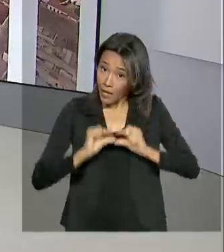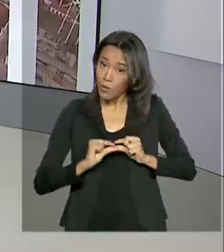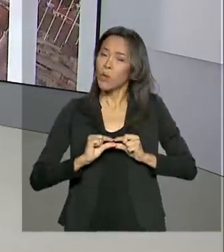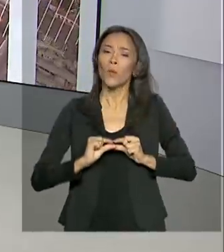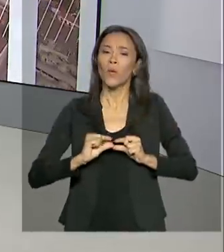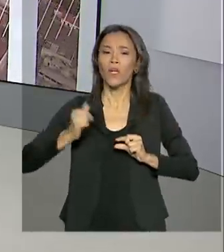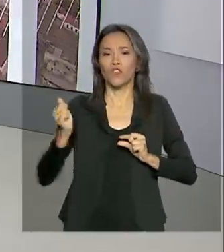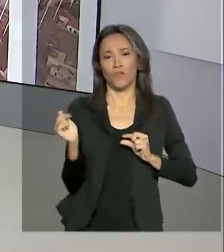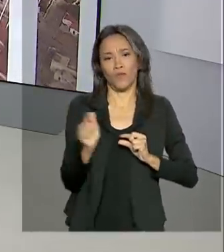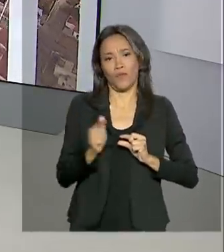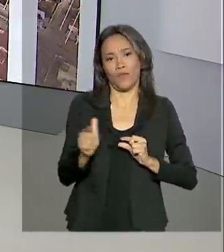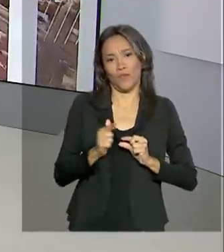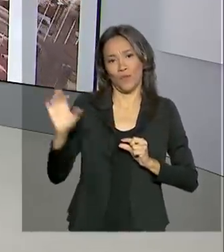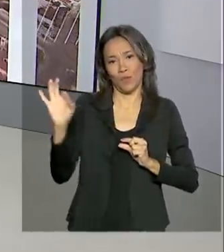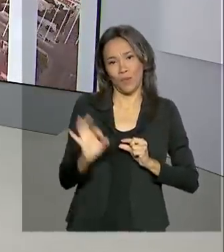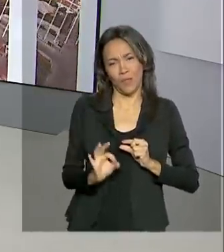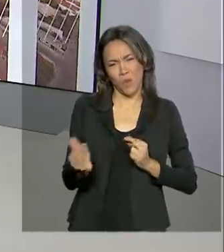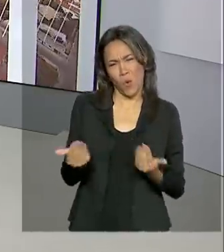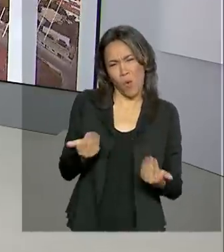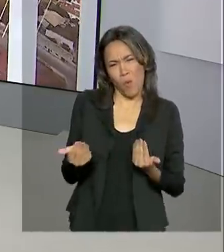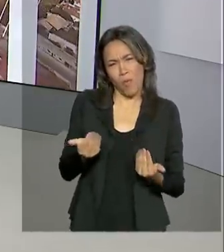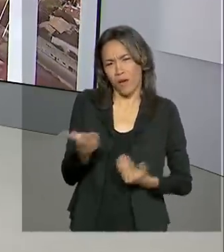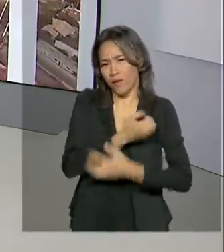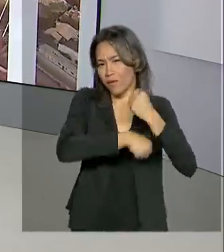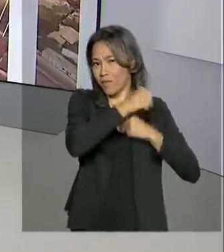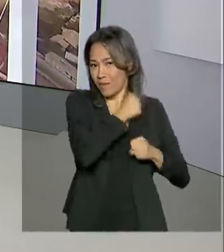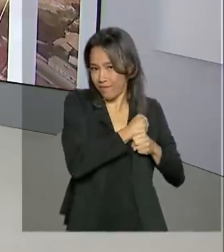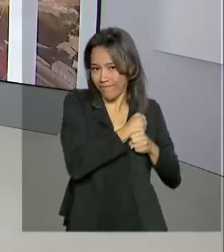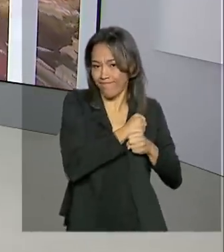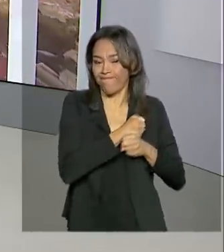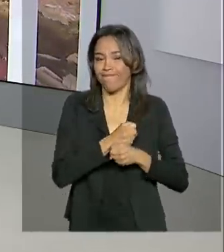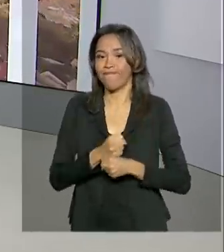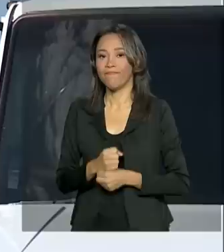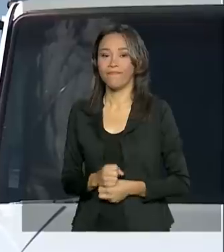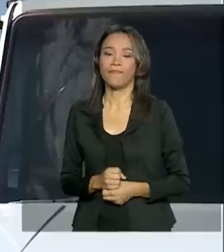22% em comparação ao ano passado.